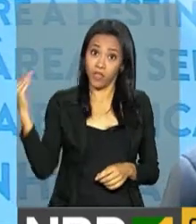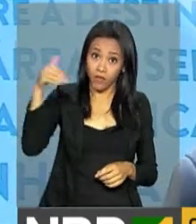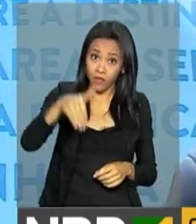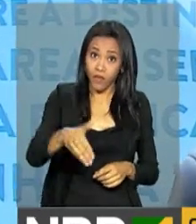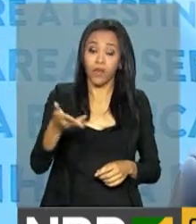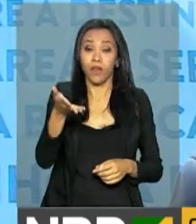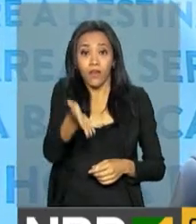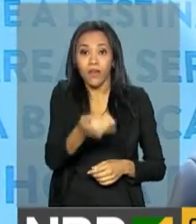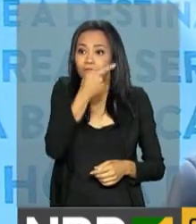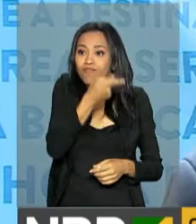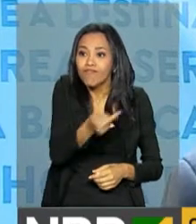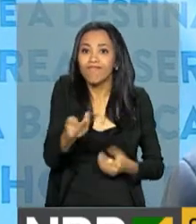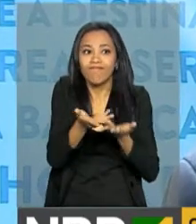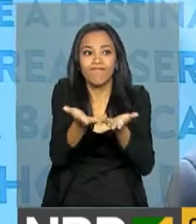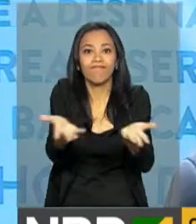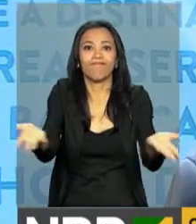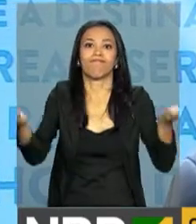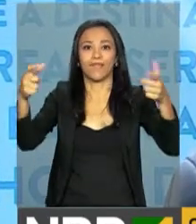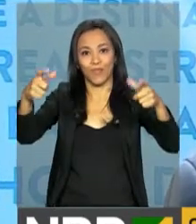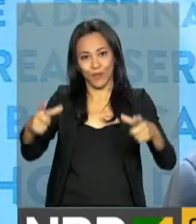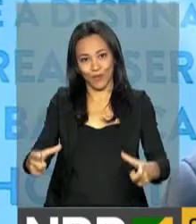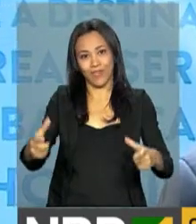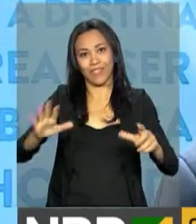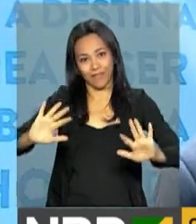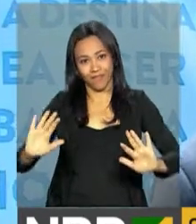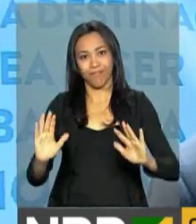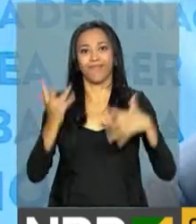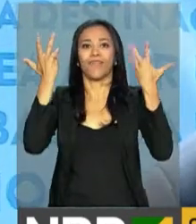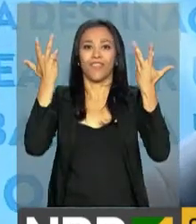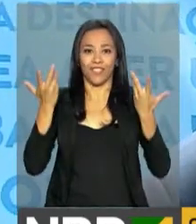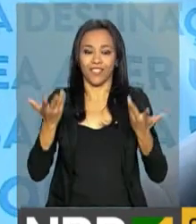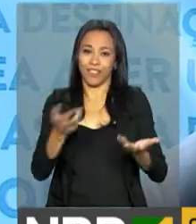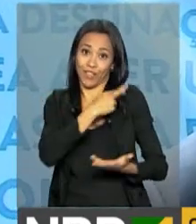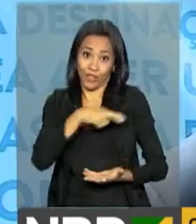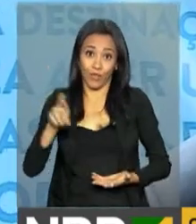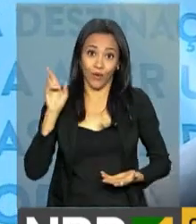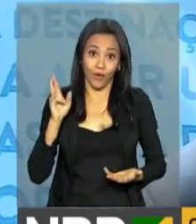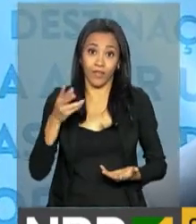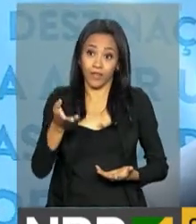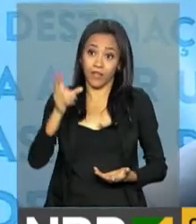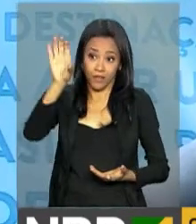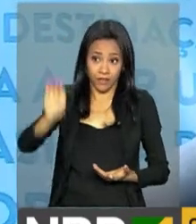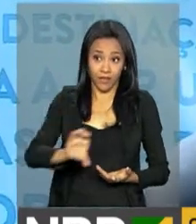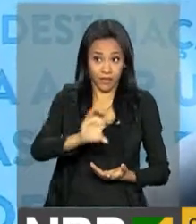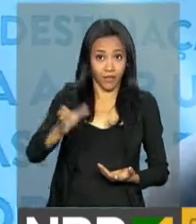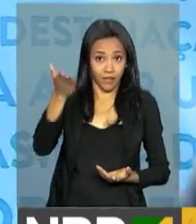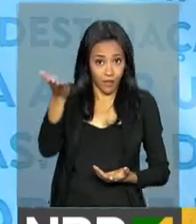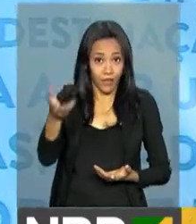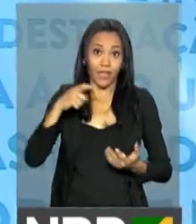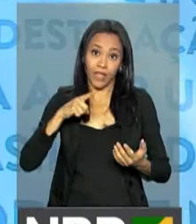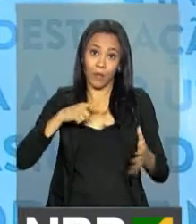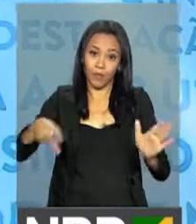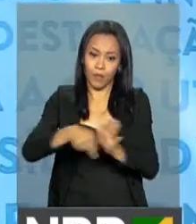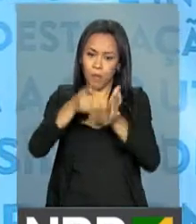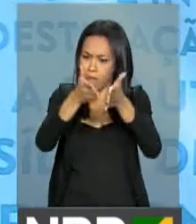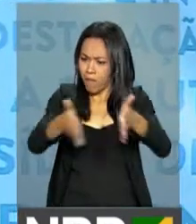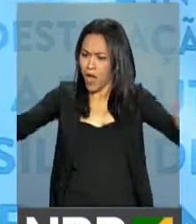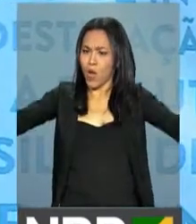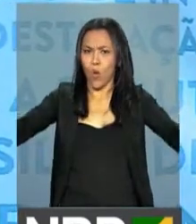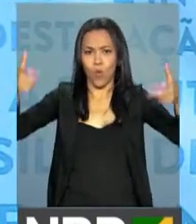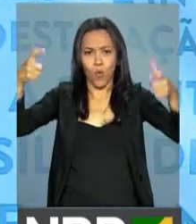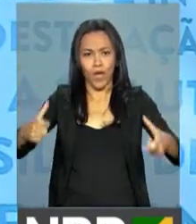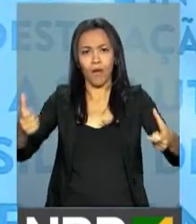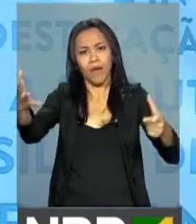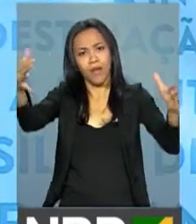a esta a esta festa religiosa josé terá portanto é um espaço muito maior para